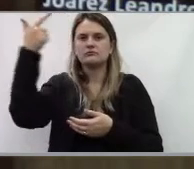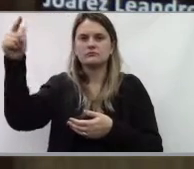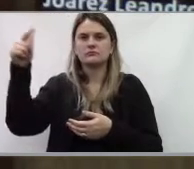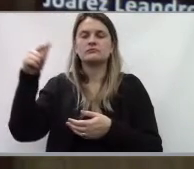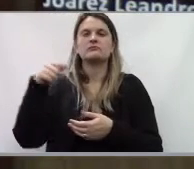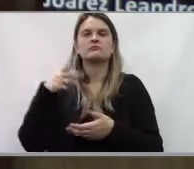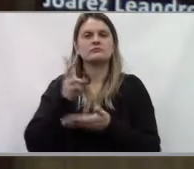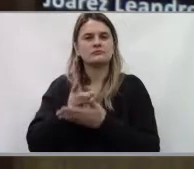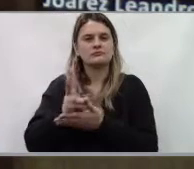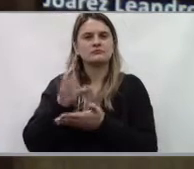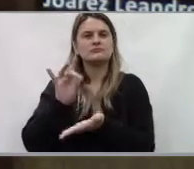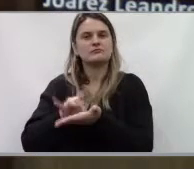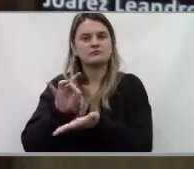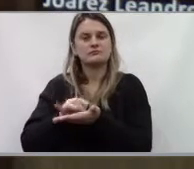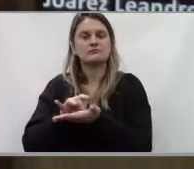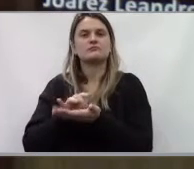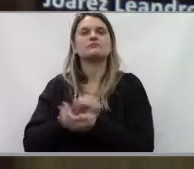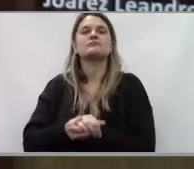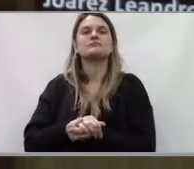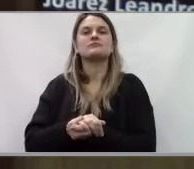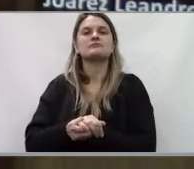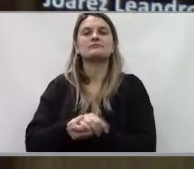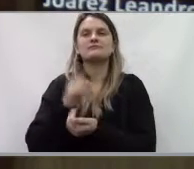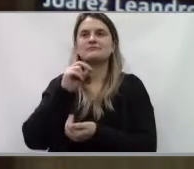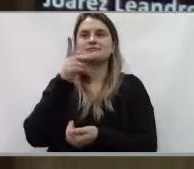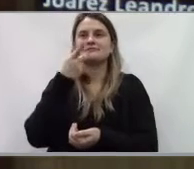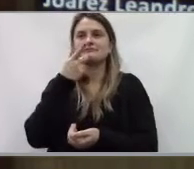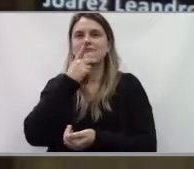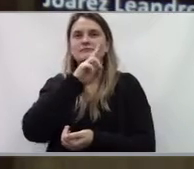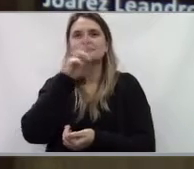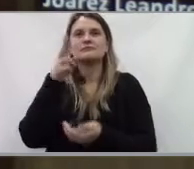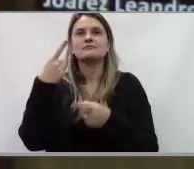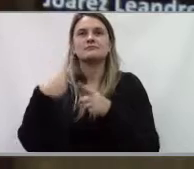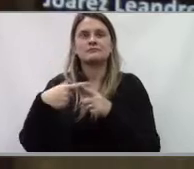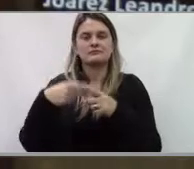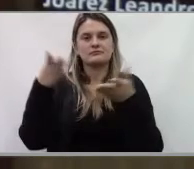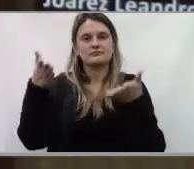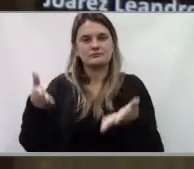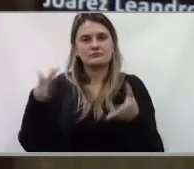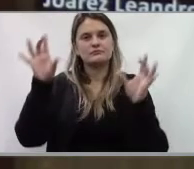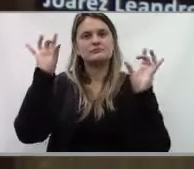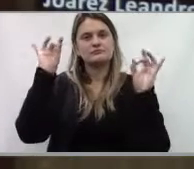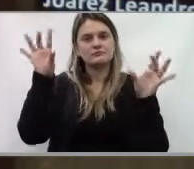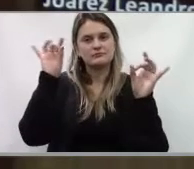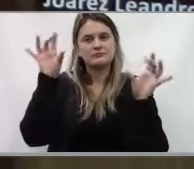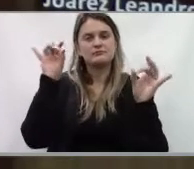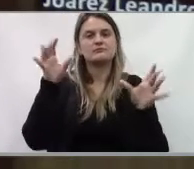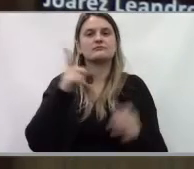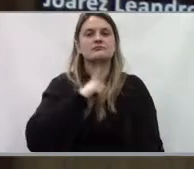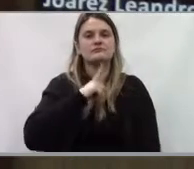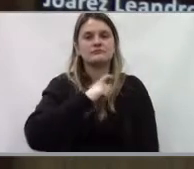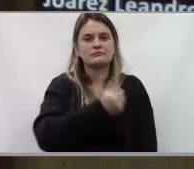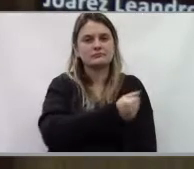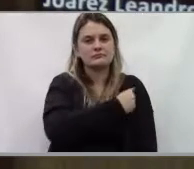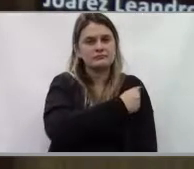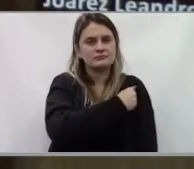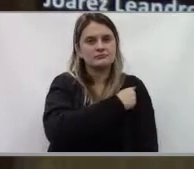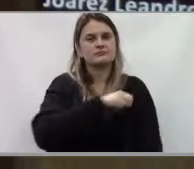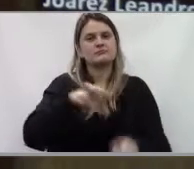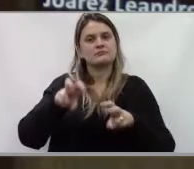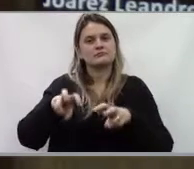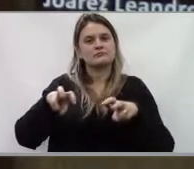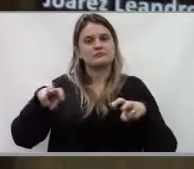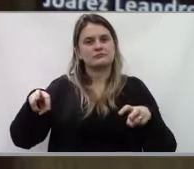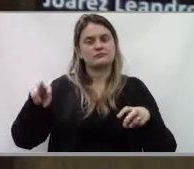estão aqui hoje, que nós sempre vemos aqui nesta casa, não citá-los, porque hoje nós temos aqui realmente um